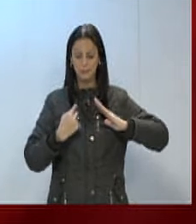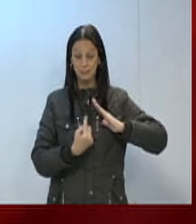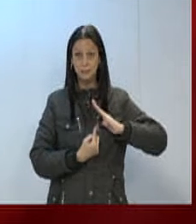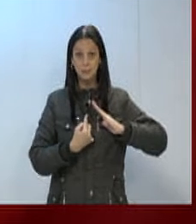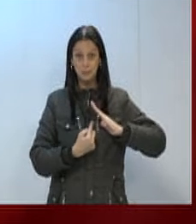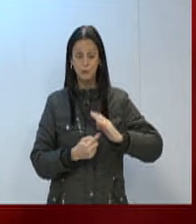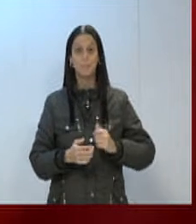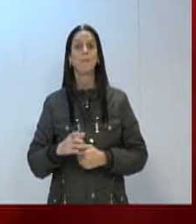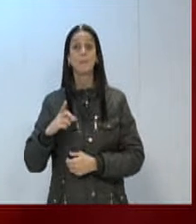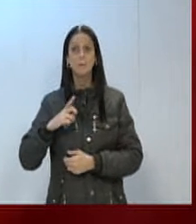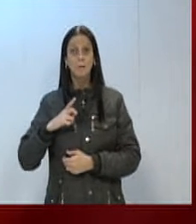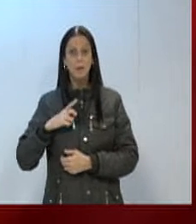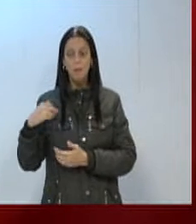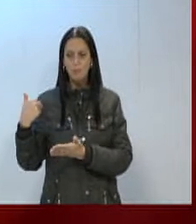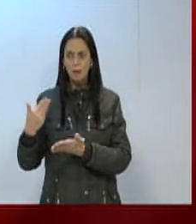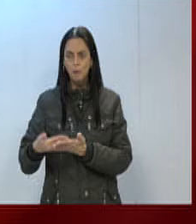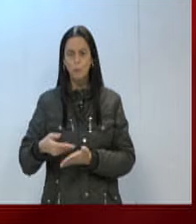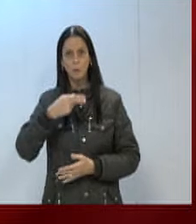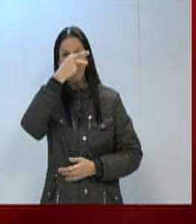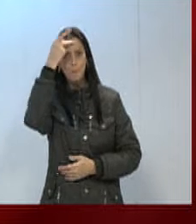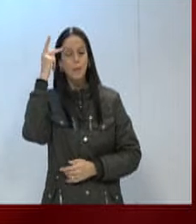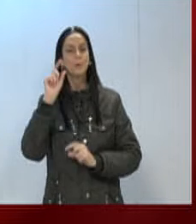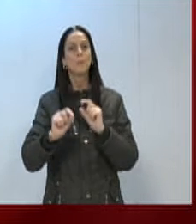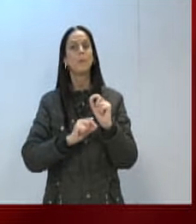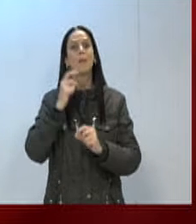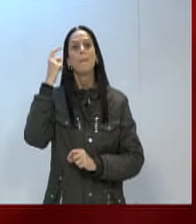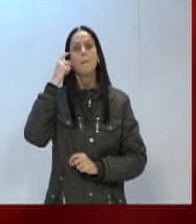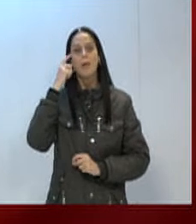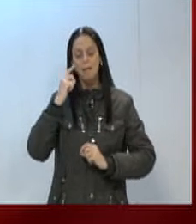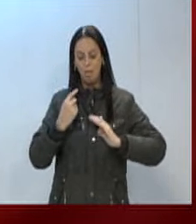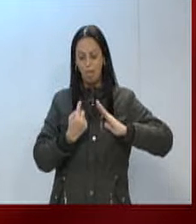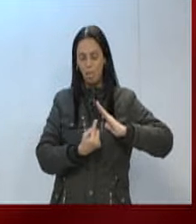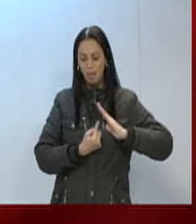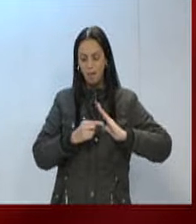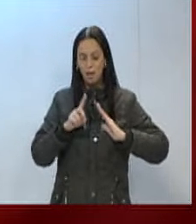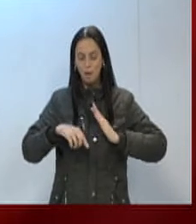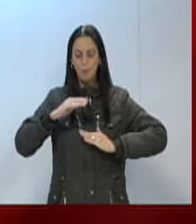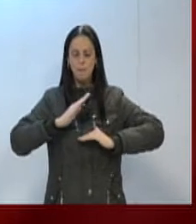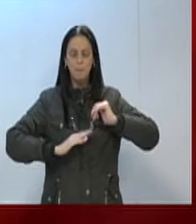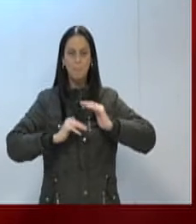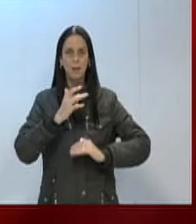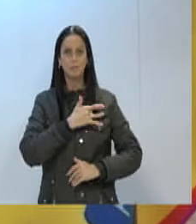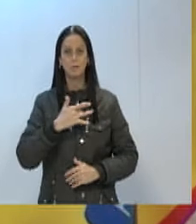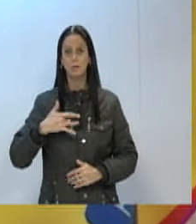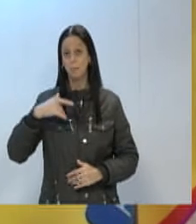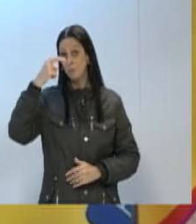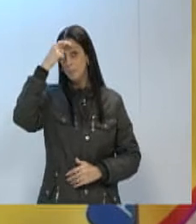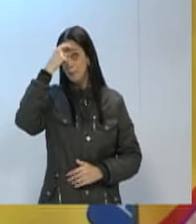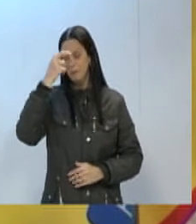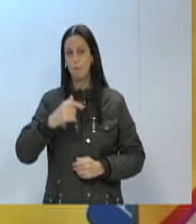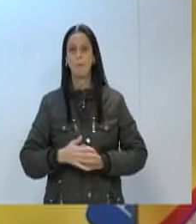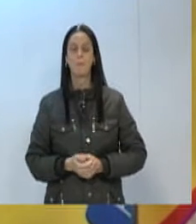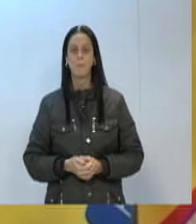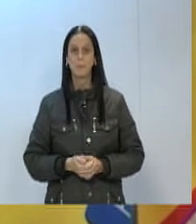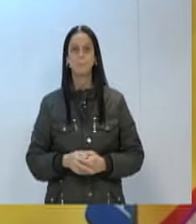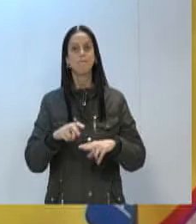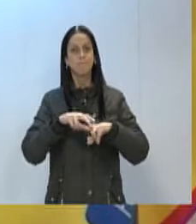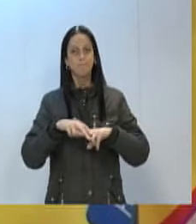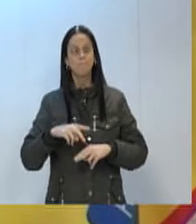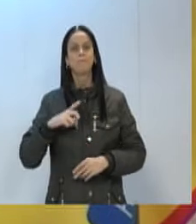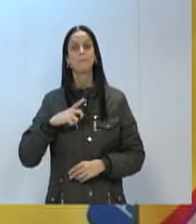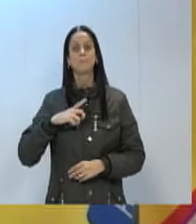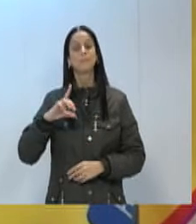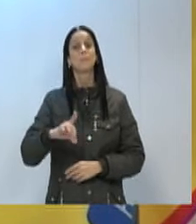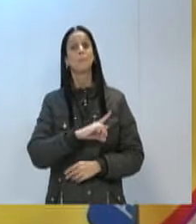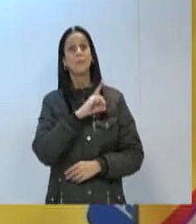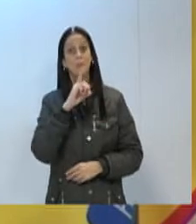acredita que o confinamento é uma prática de saúde mental baseado nisso é que existe o dia nacional